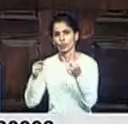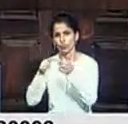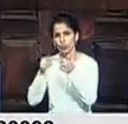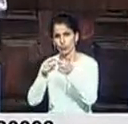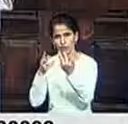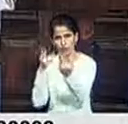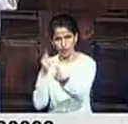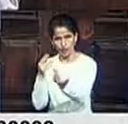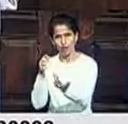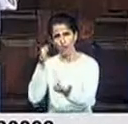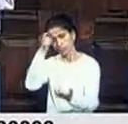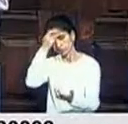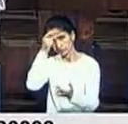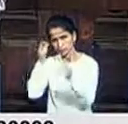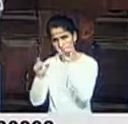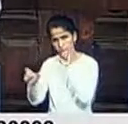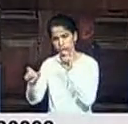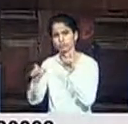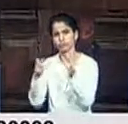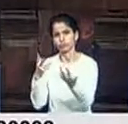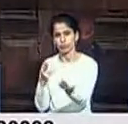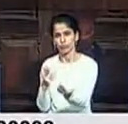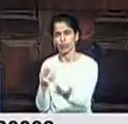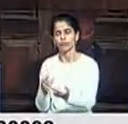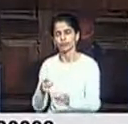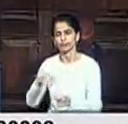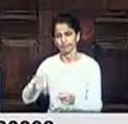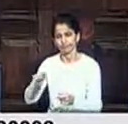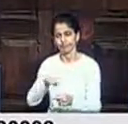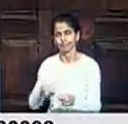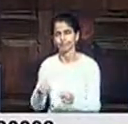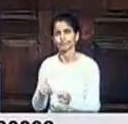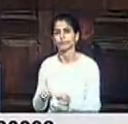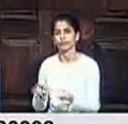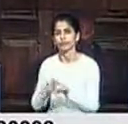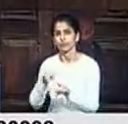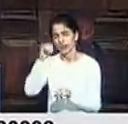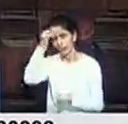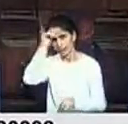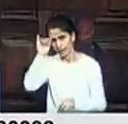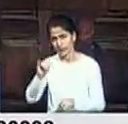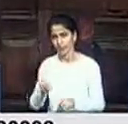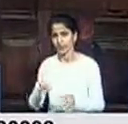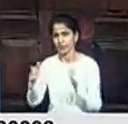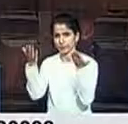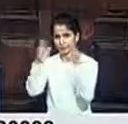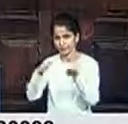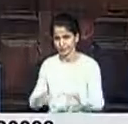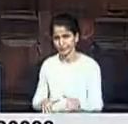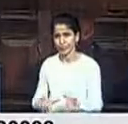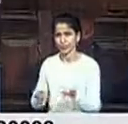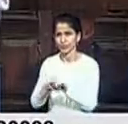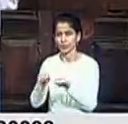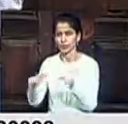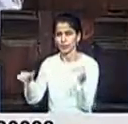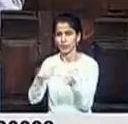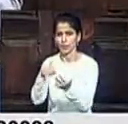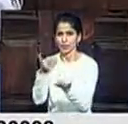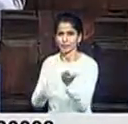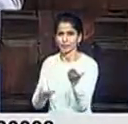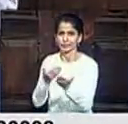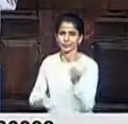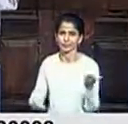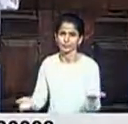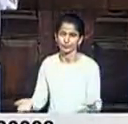sentido, desonerar a produção, evitar o aumento da recessão e a quebra do emprego no Rio de Janeiro